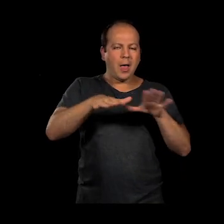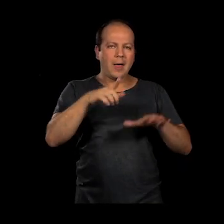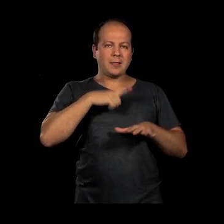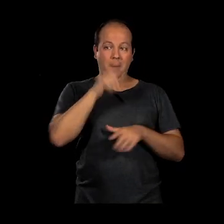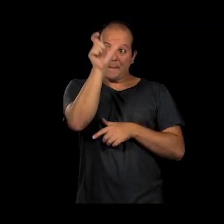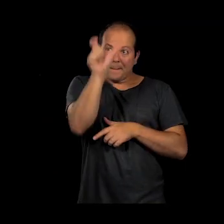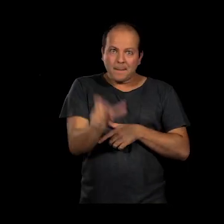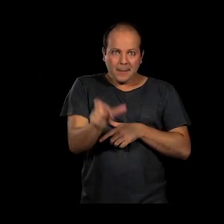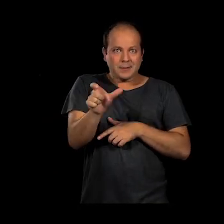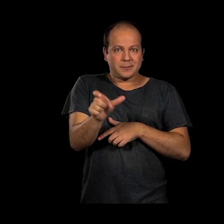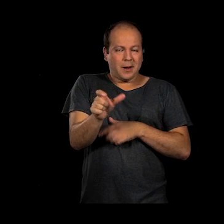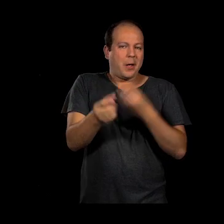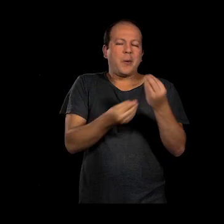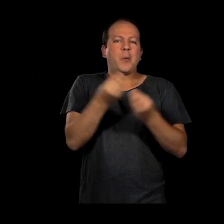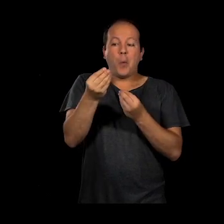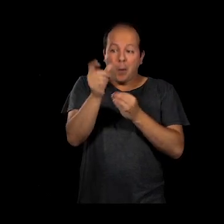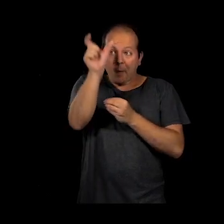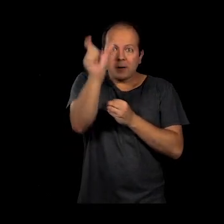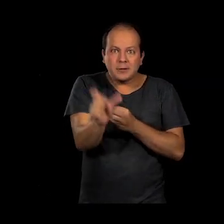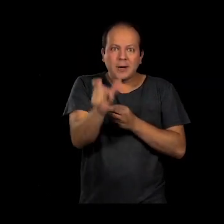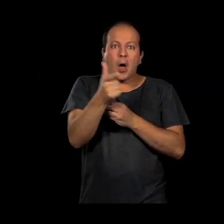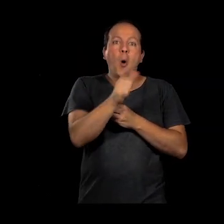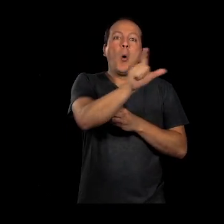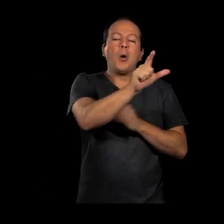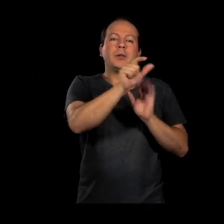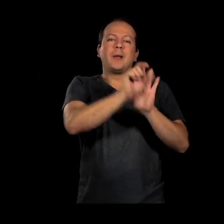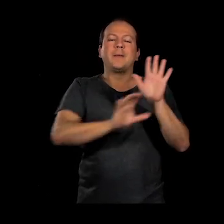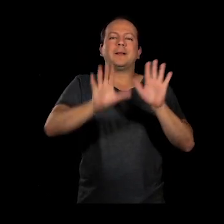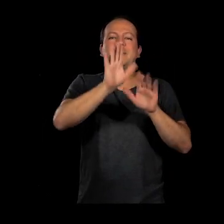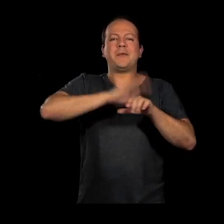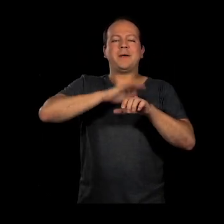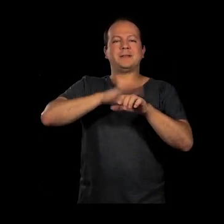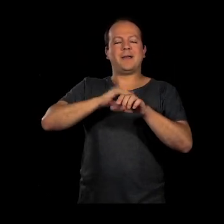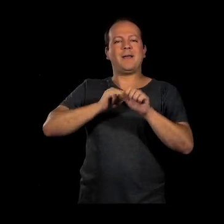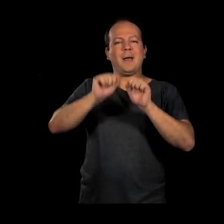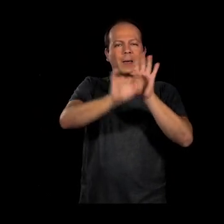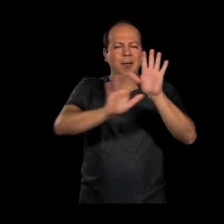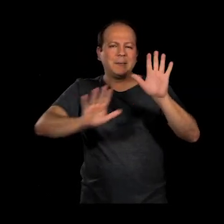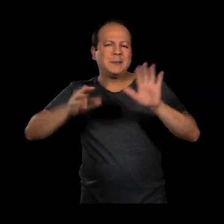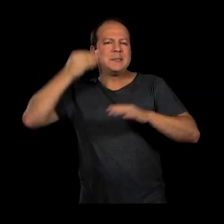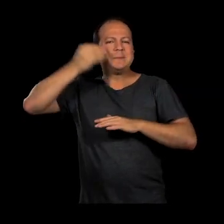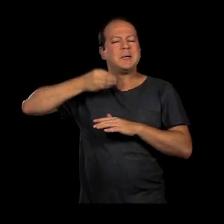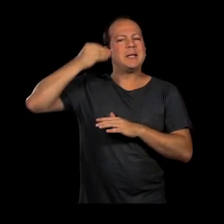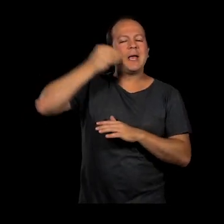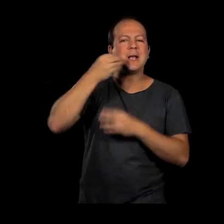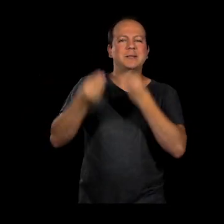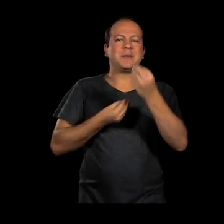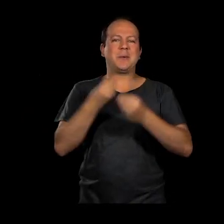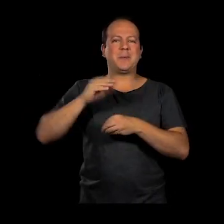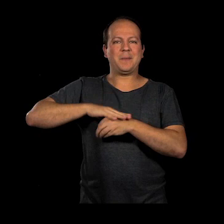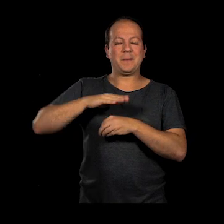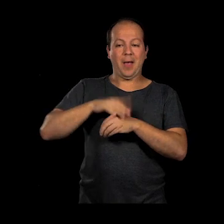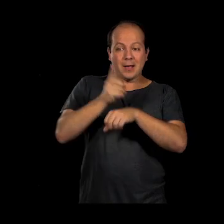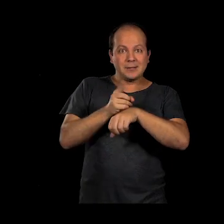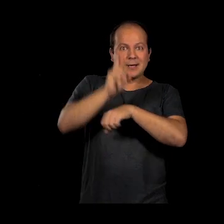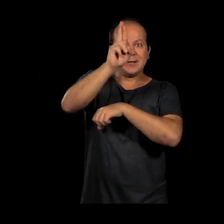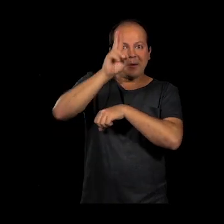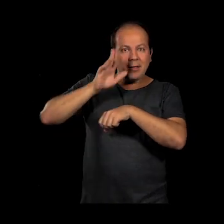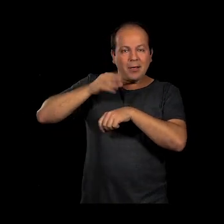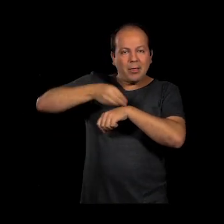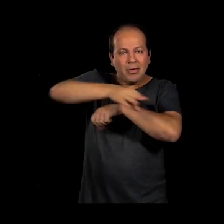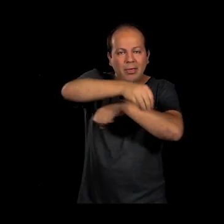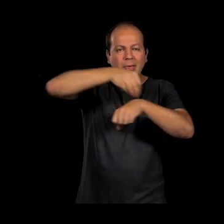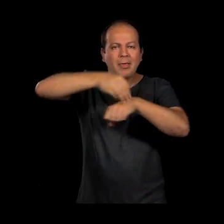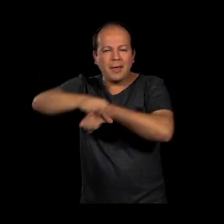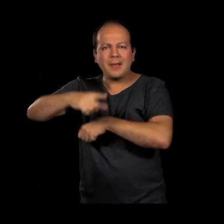do personagem, e como passar isso para um outro animador, né? Assim, eu não tenho uma experiência de lidar com atores. Eu acho que o diretor com os atores deve